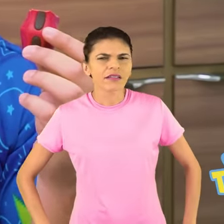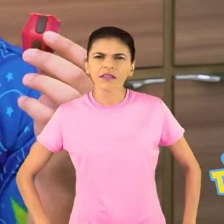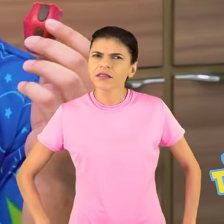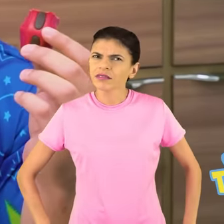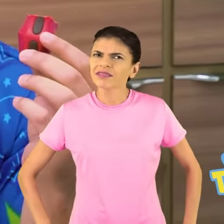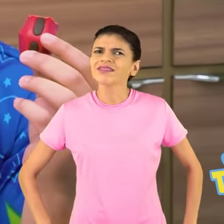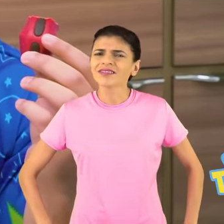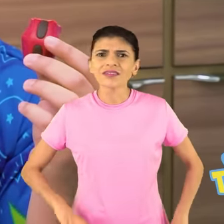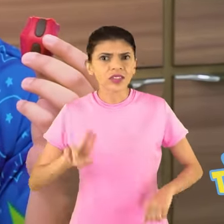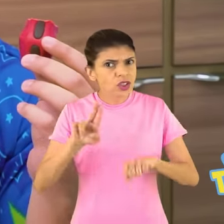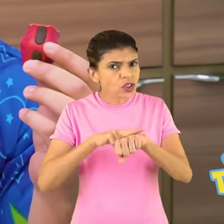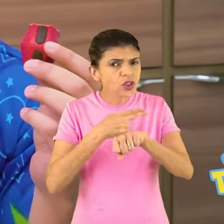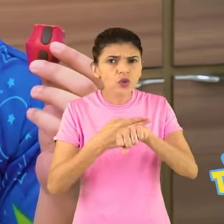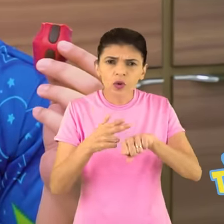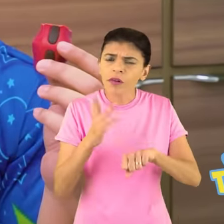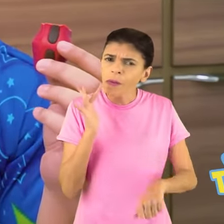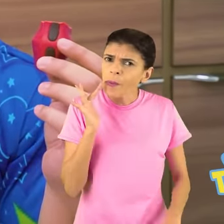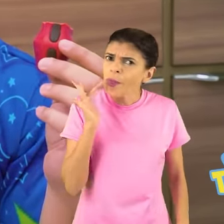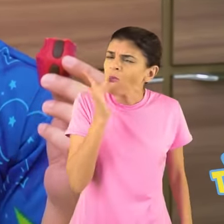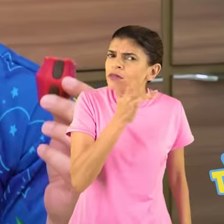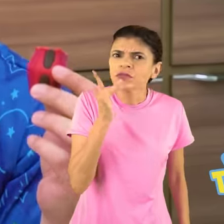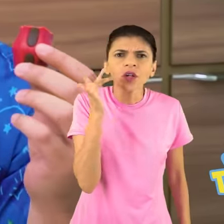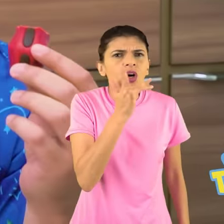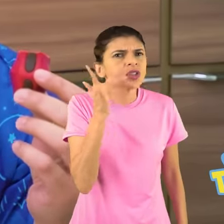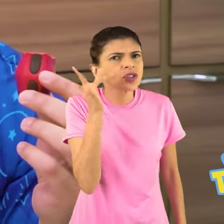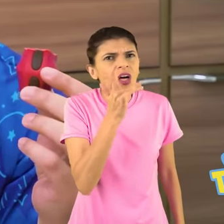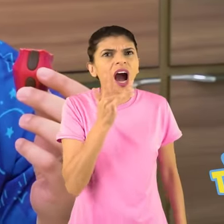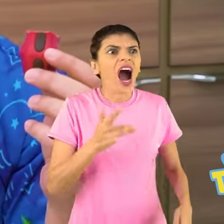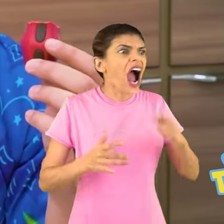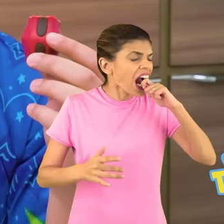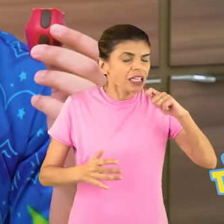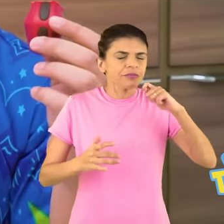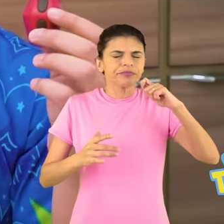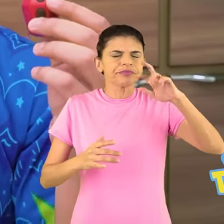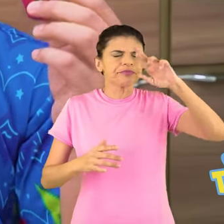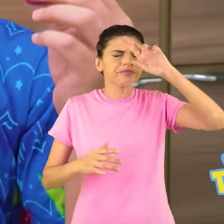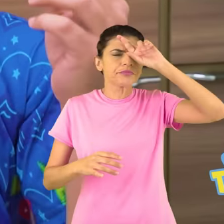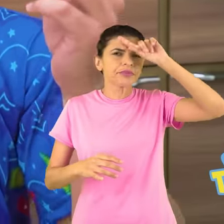Nossa, esse chocolate é mesmo muito gostoso.